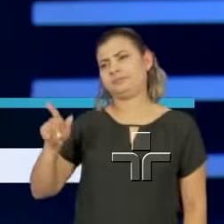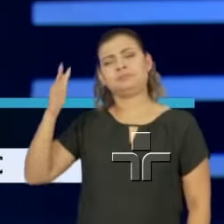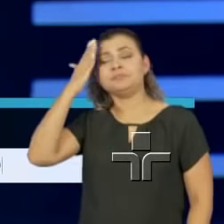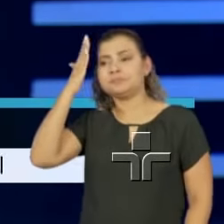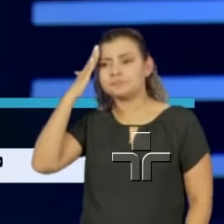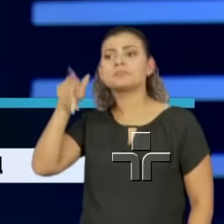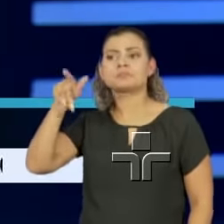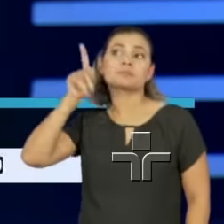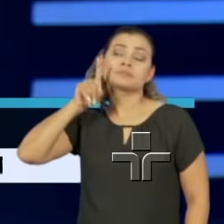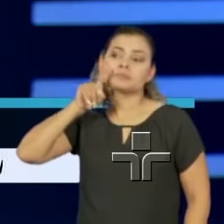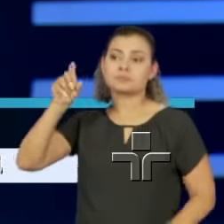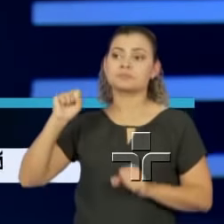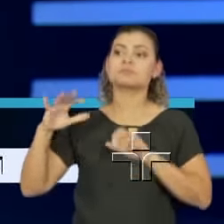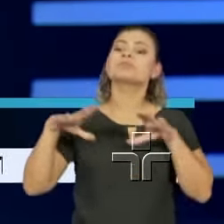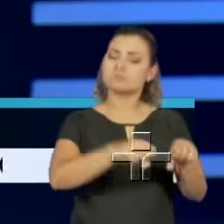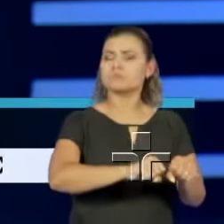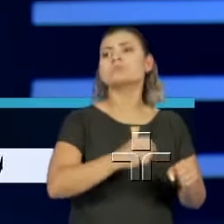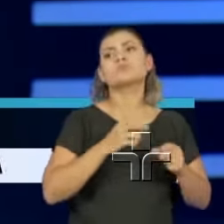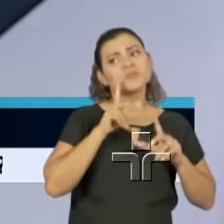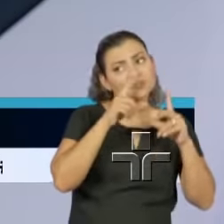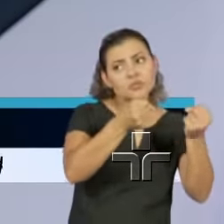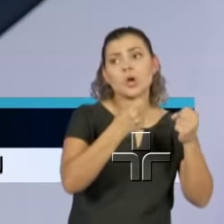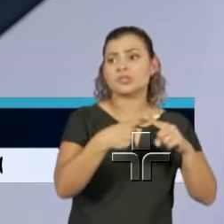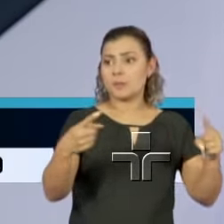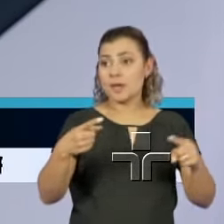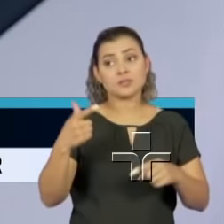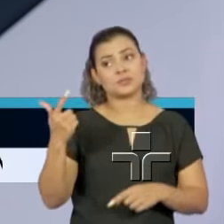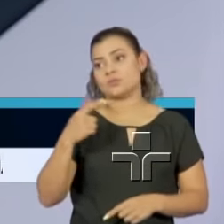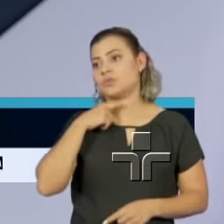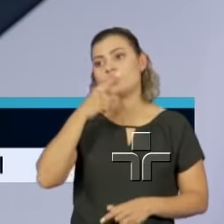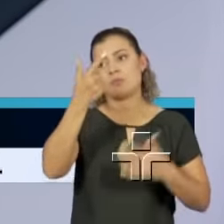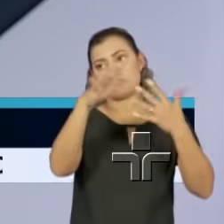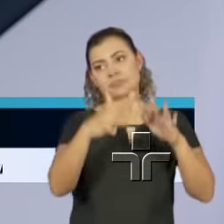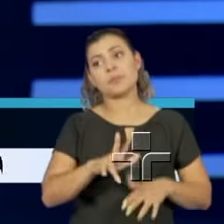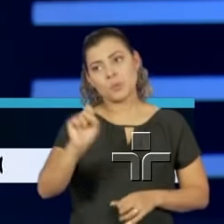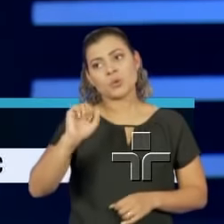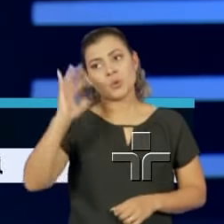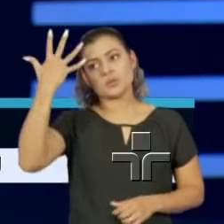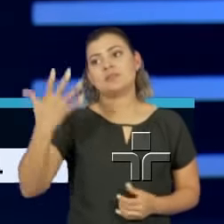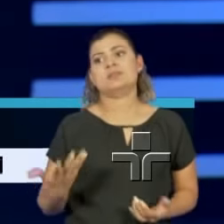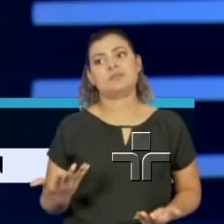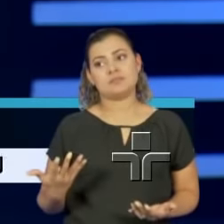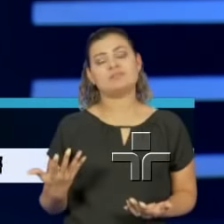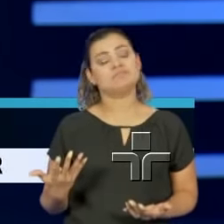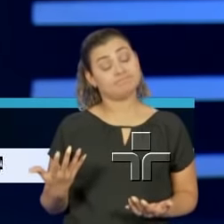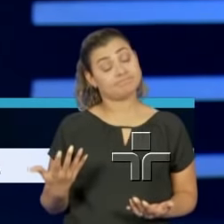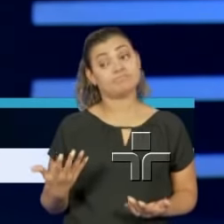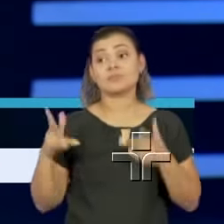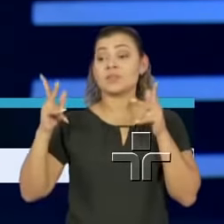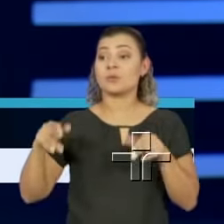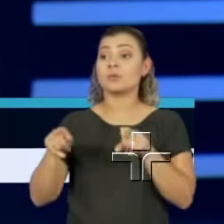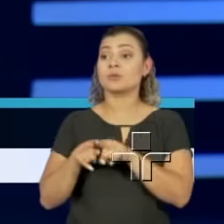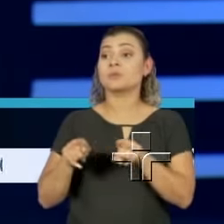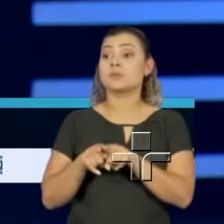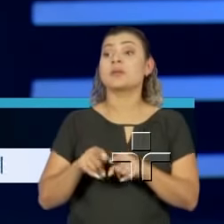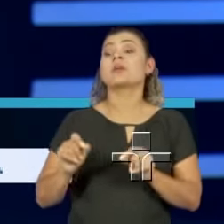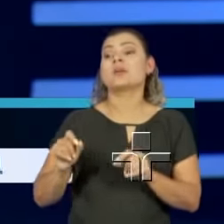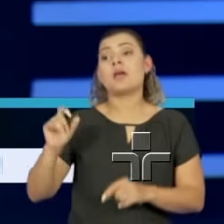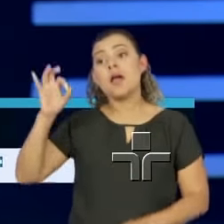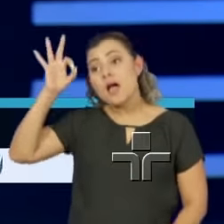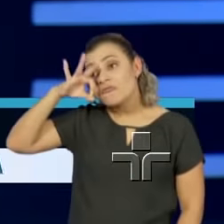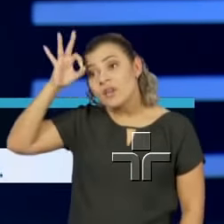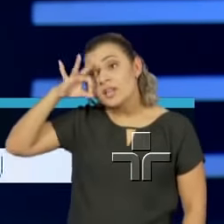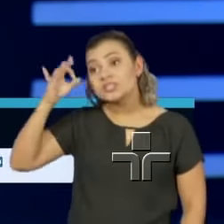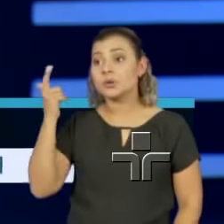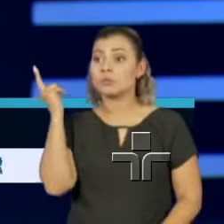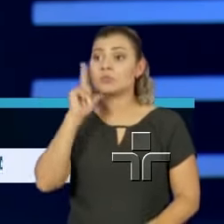pode entrar, pode dominar, mas depois ele não sai mais, como não conseguiu sair até hoje, né? Principalmente nem do Afeganistão e mesmo não